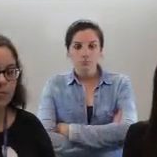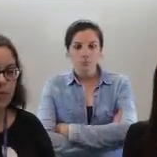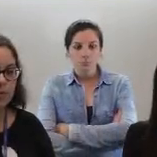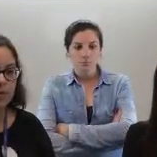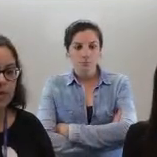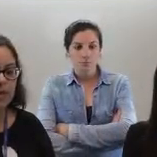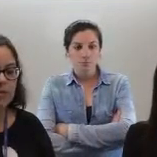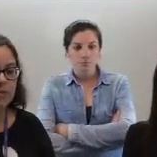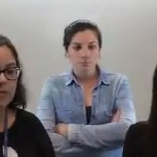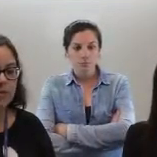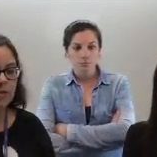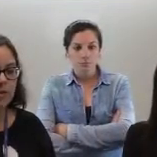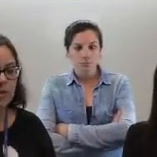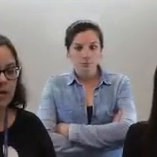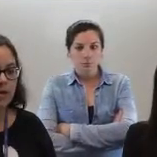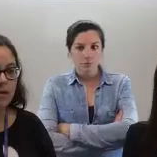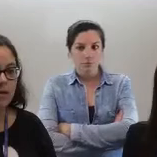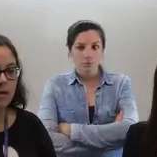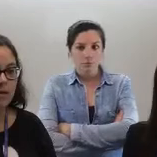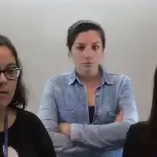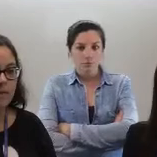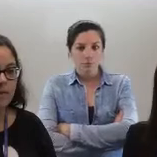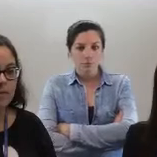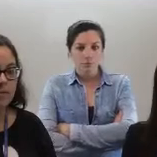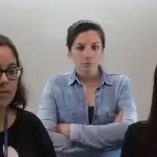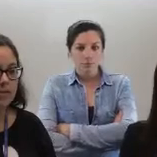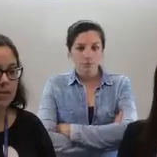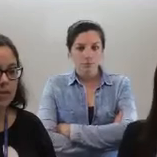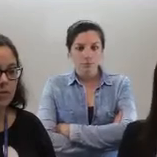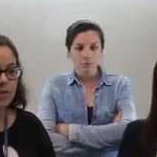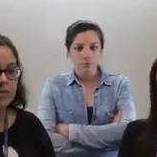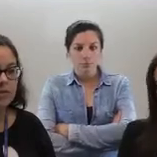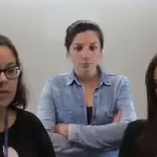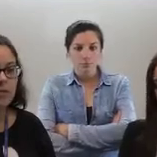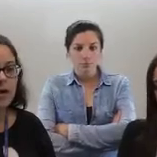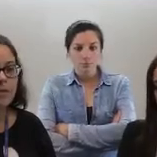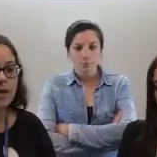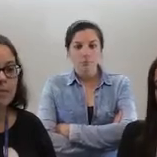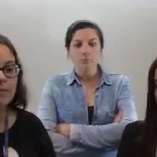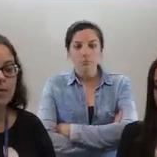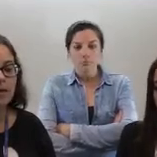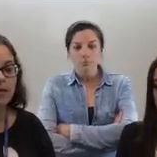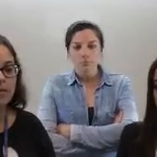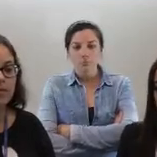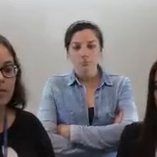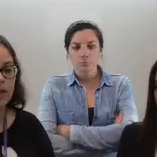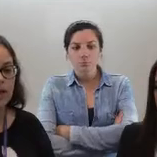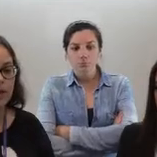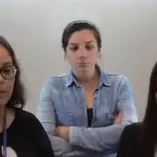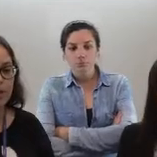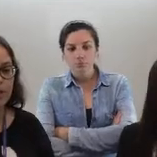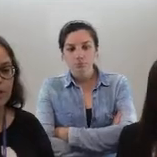aqui, vocês vão encontrar o início, a situação financeira e tudo mais, mas aqui tem uma aba que é a biblioteca. Vocês